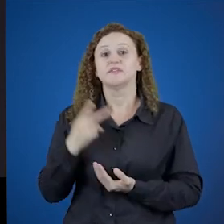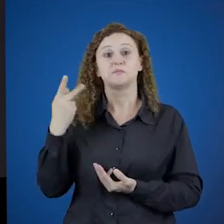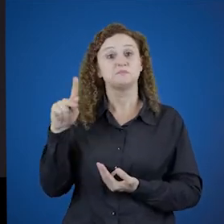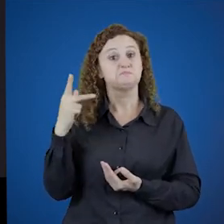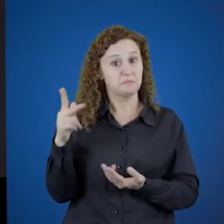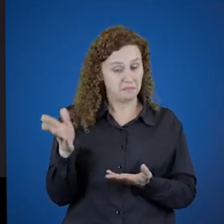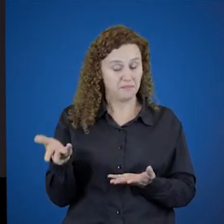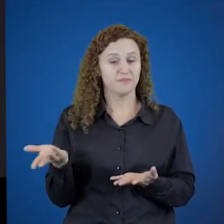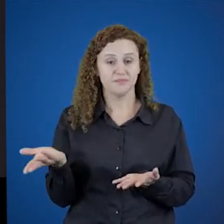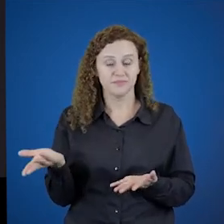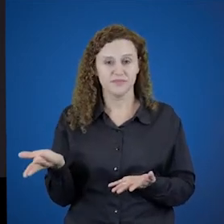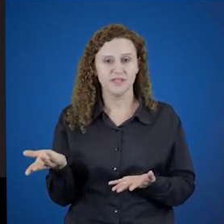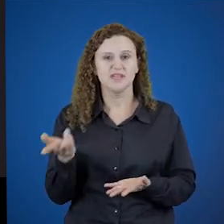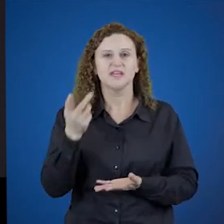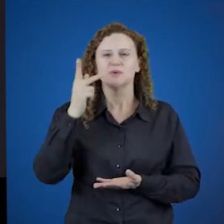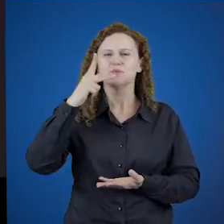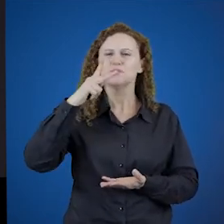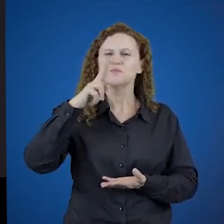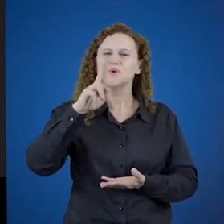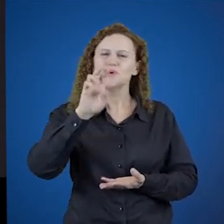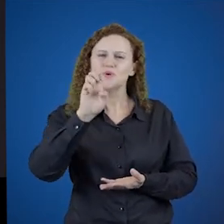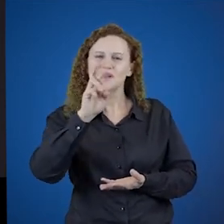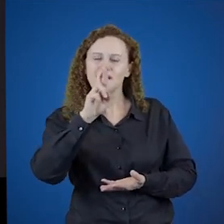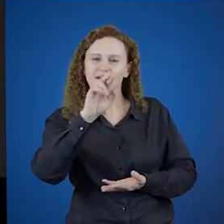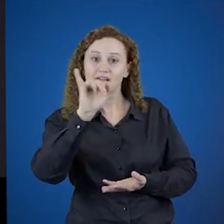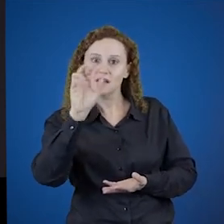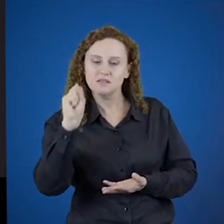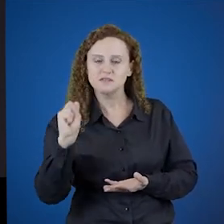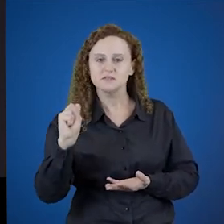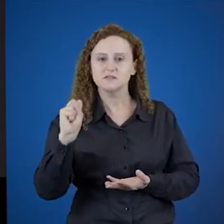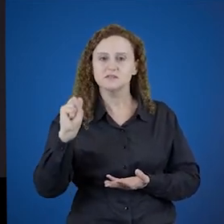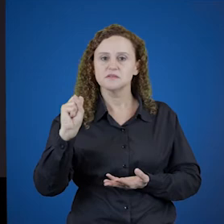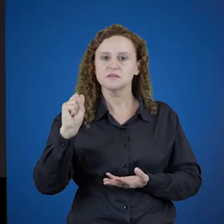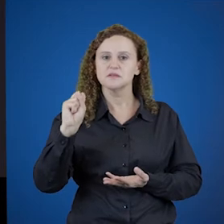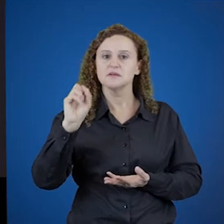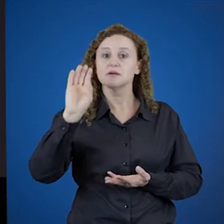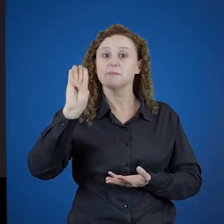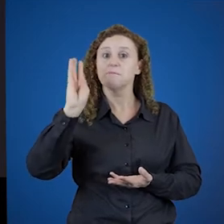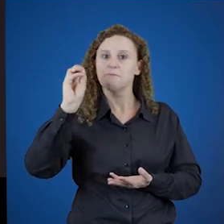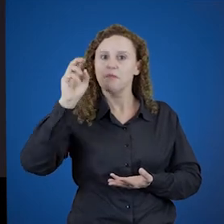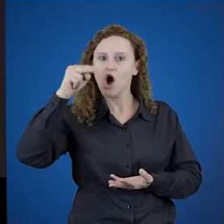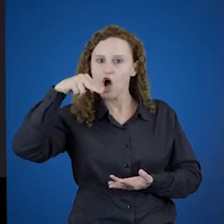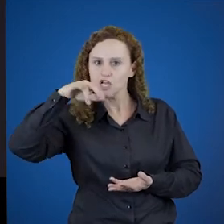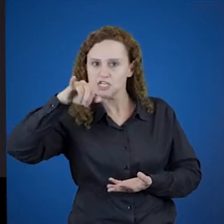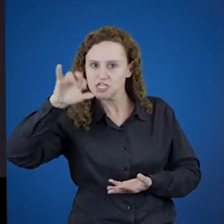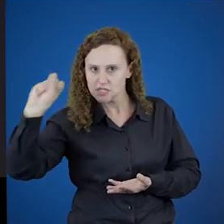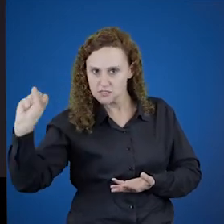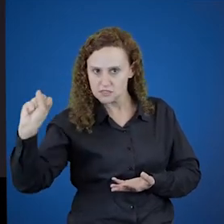ablativo plural pueris Bonis